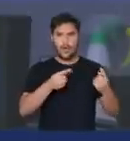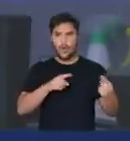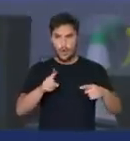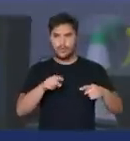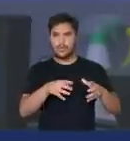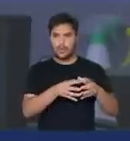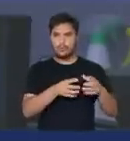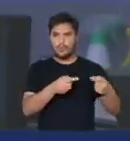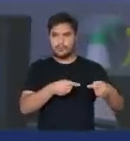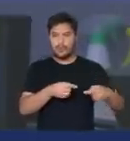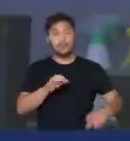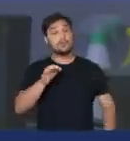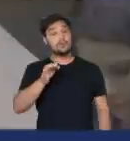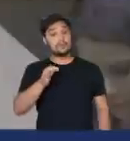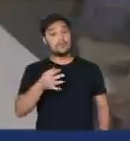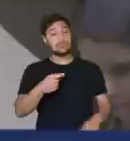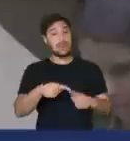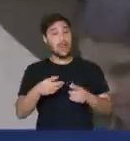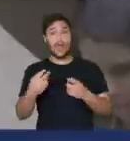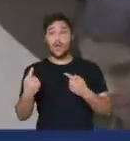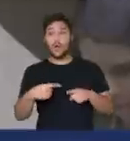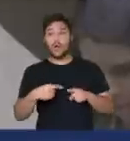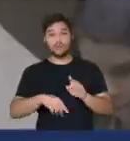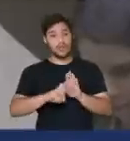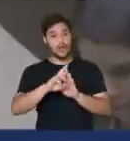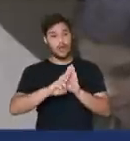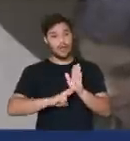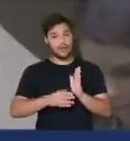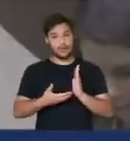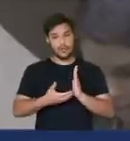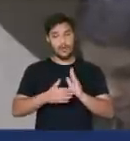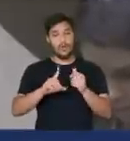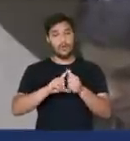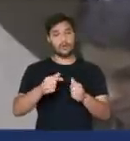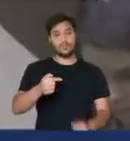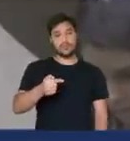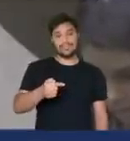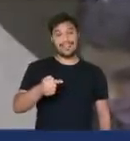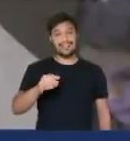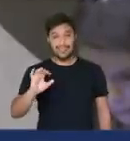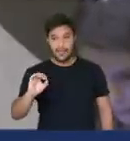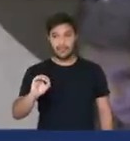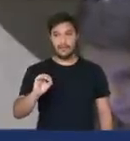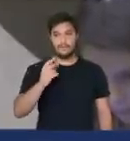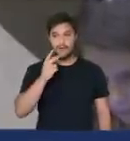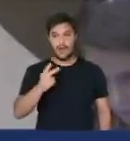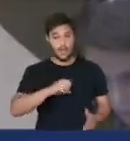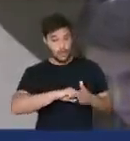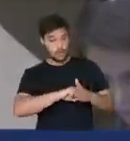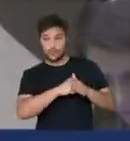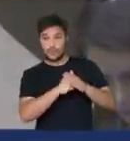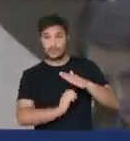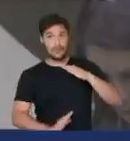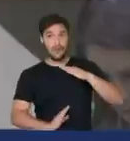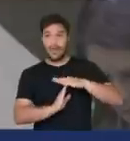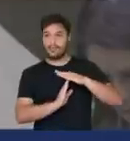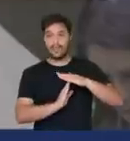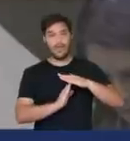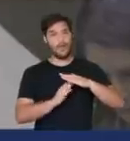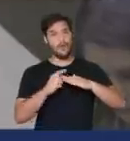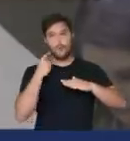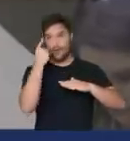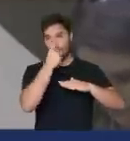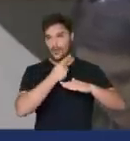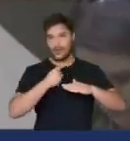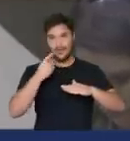oposição. Porque é uma violação flagrante ao regimento da casa. Artigo 70 é explícito. A suspensão não pode ultrapassar uma